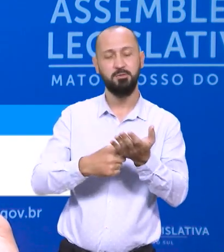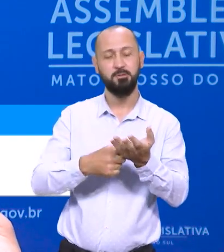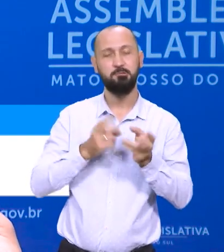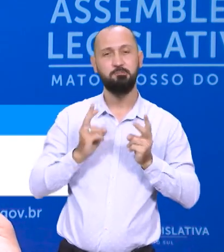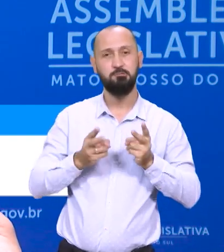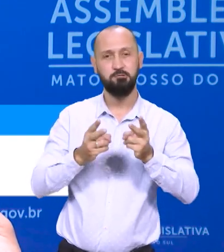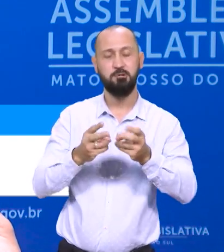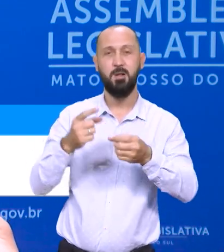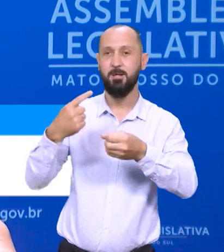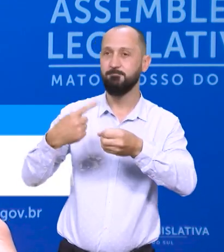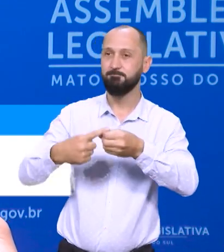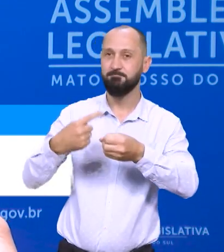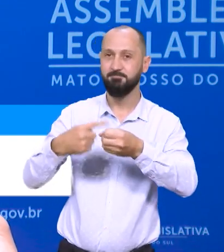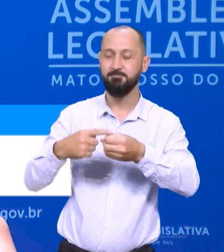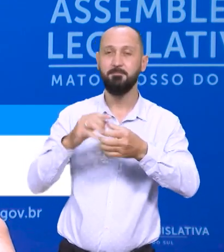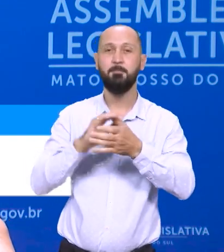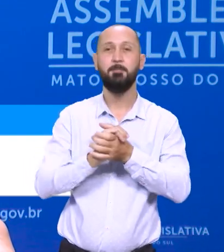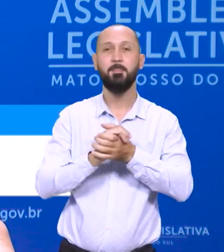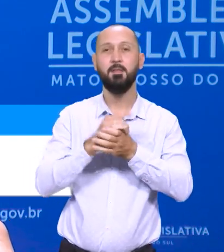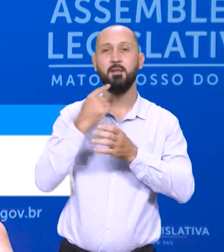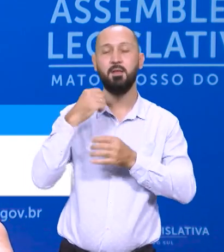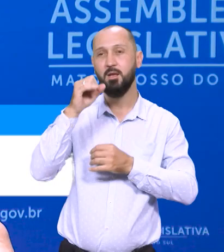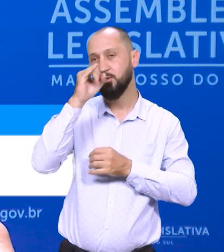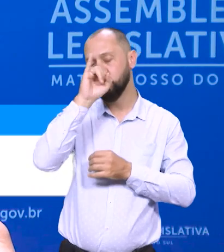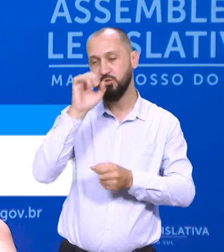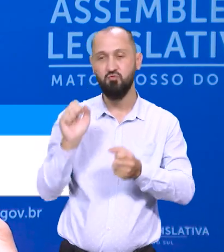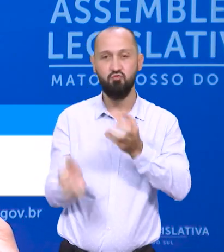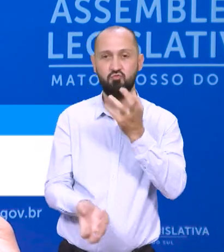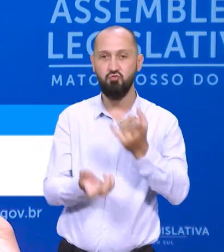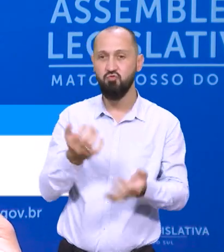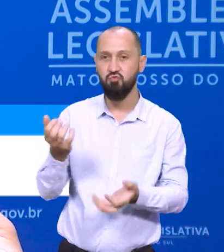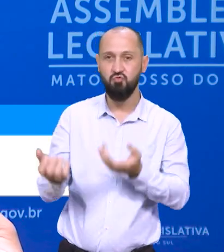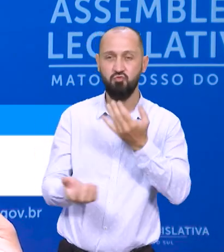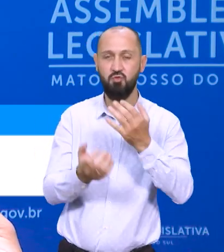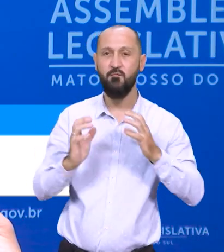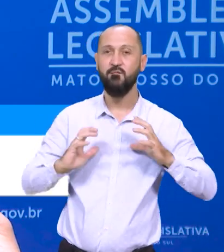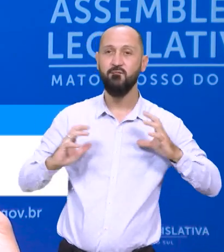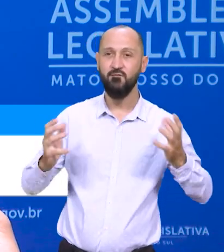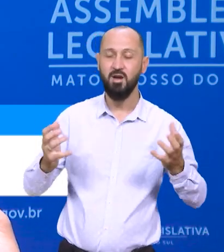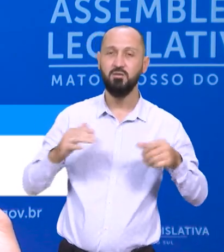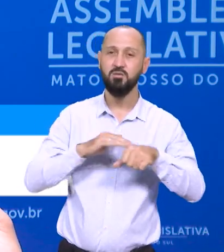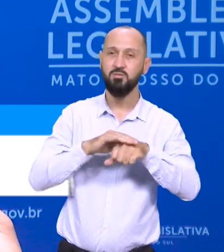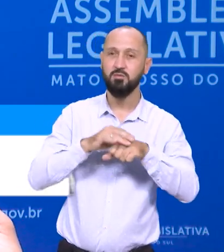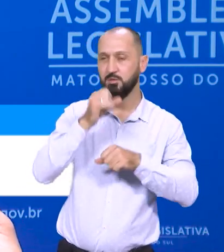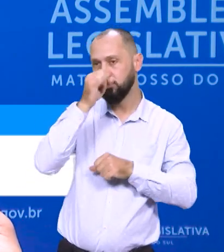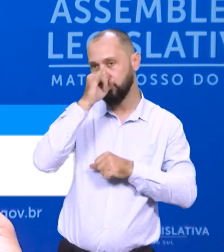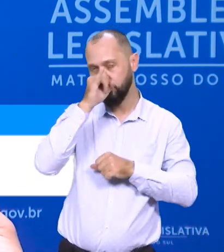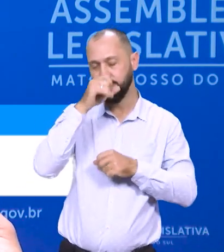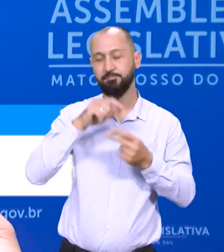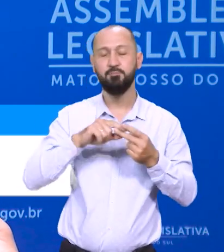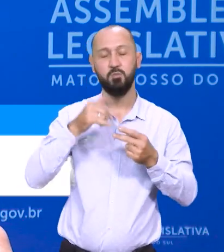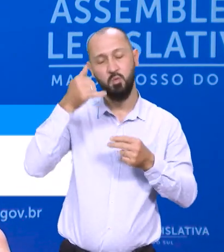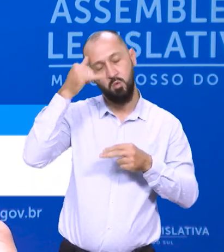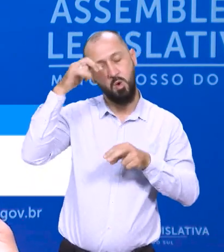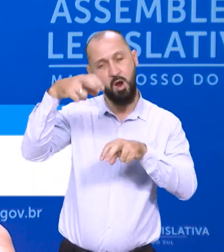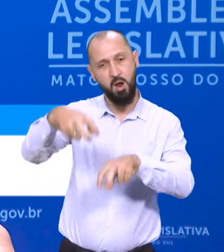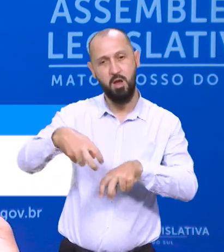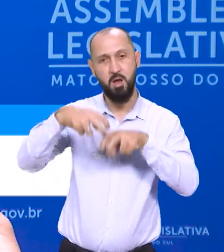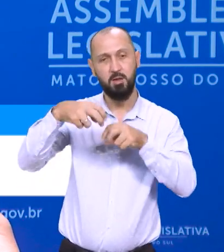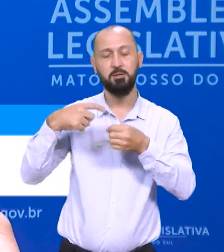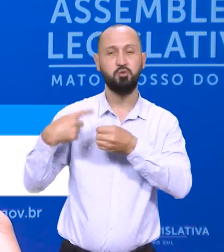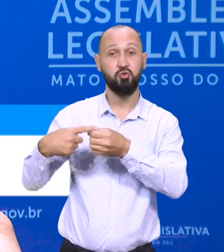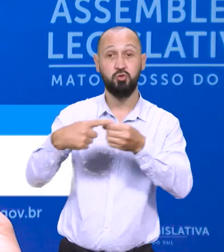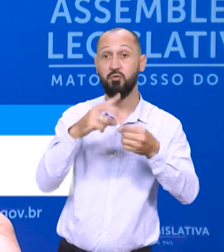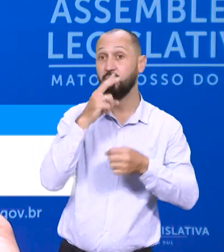eterna na nossa cidade, que é a Suíno Brasa Fest. Falando de suíno, o agronegócio é muito forte na